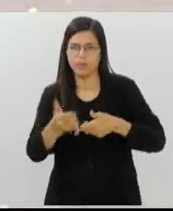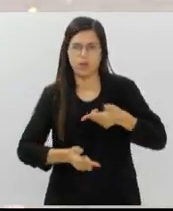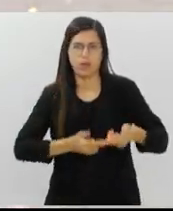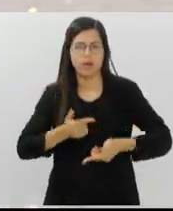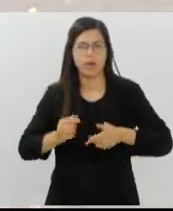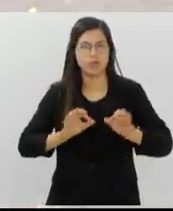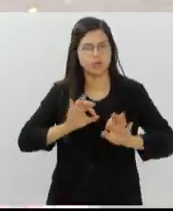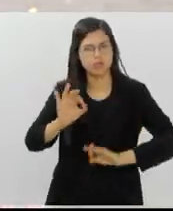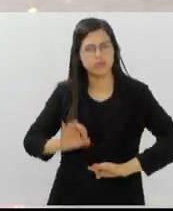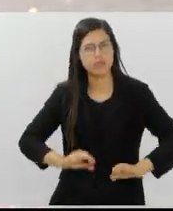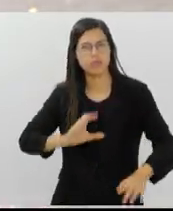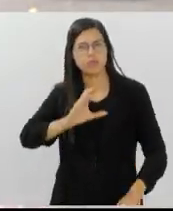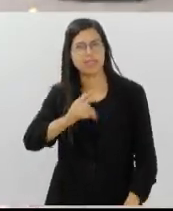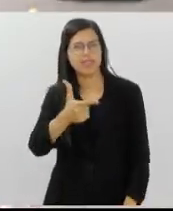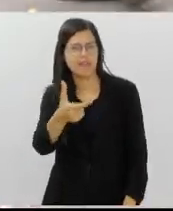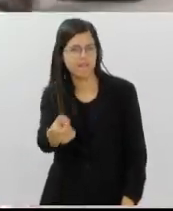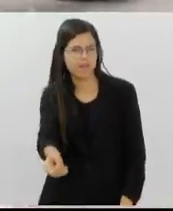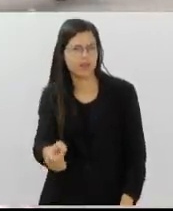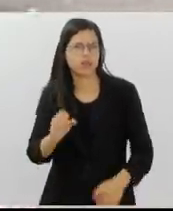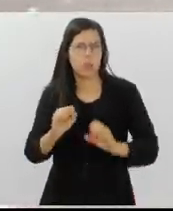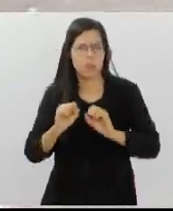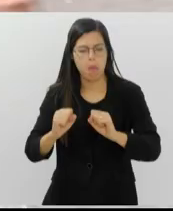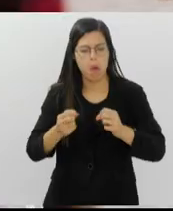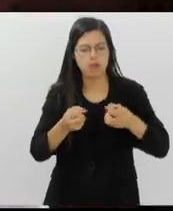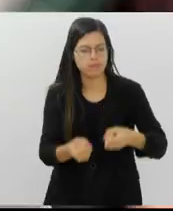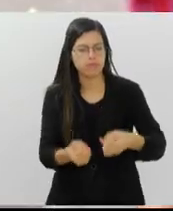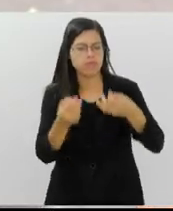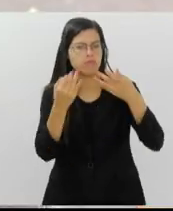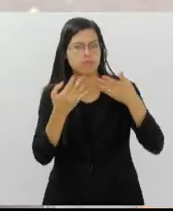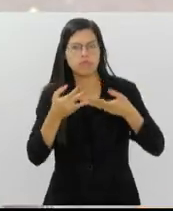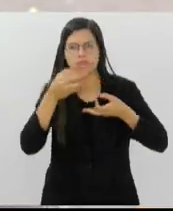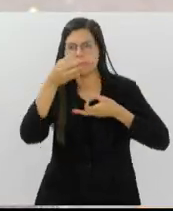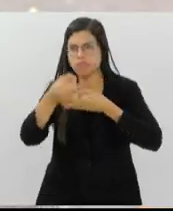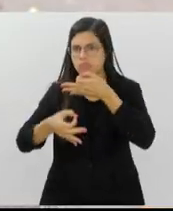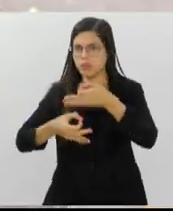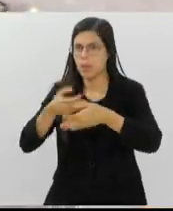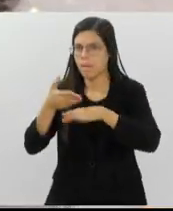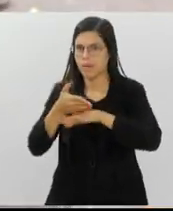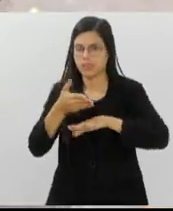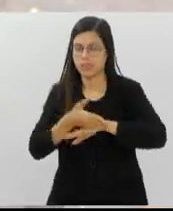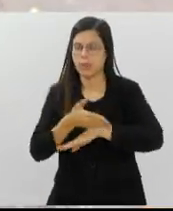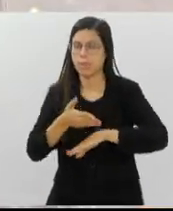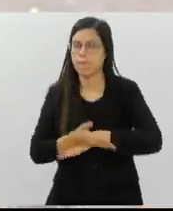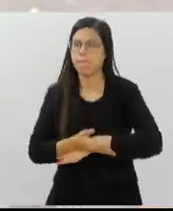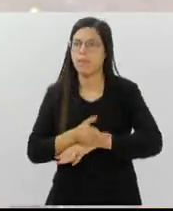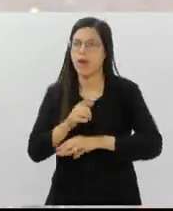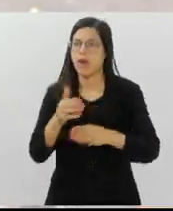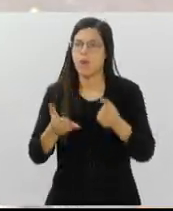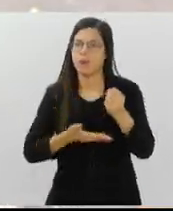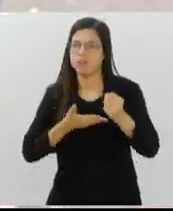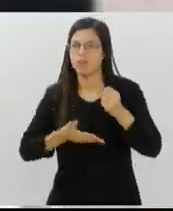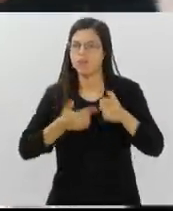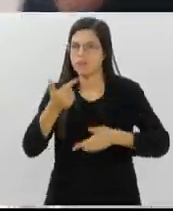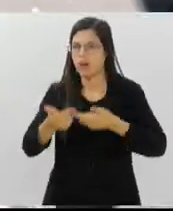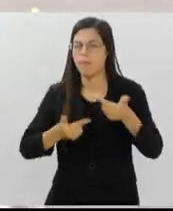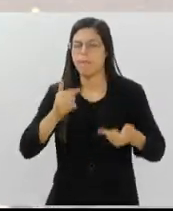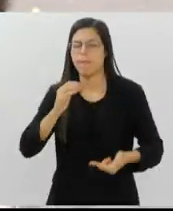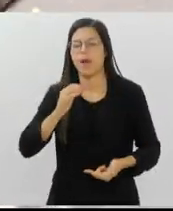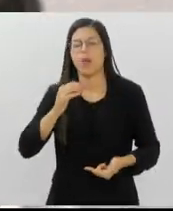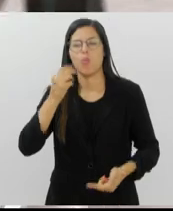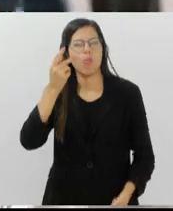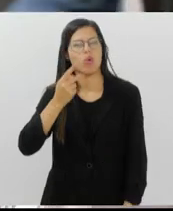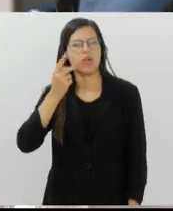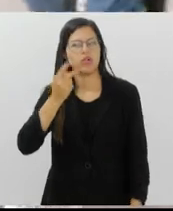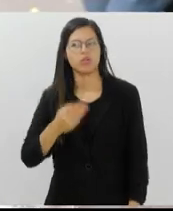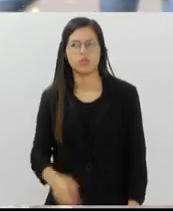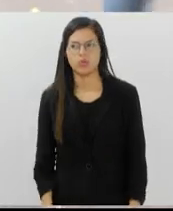ser escutadas, tenham espaço de fala e possam também participar. Então, é basicamente o trabalho político do C20. E quais